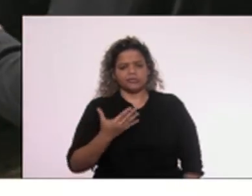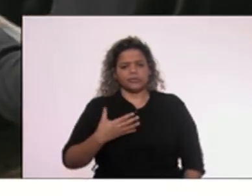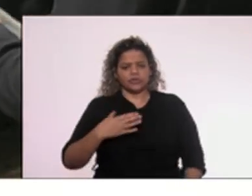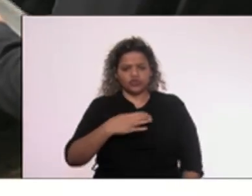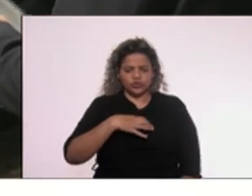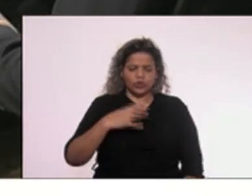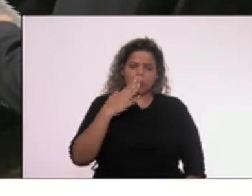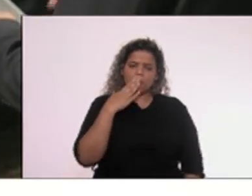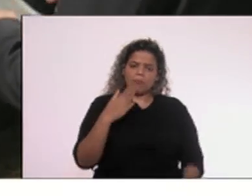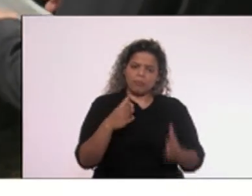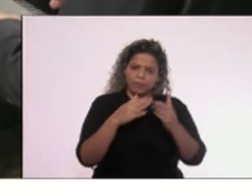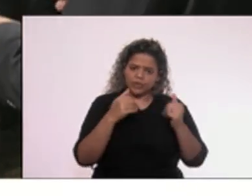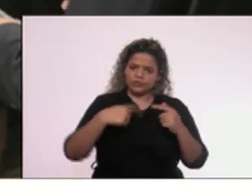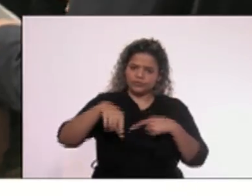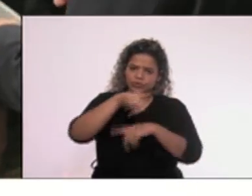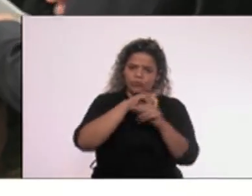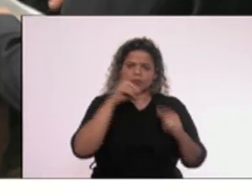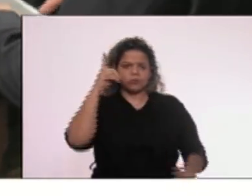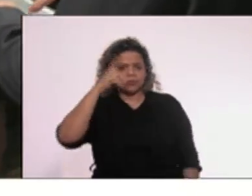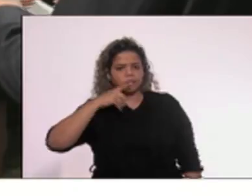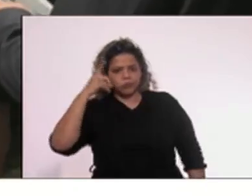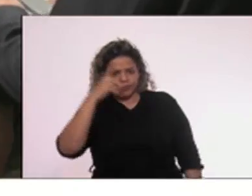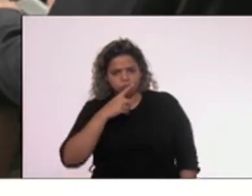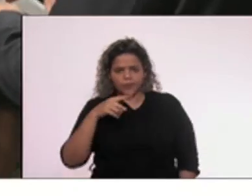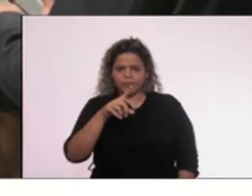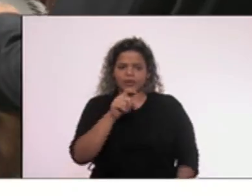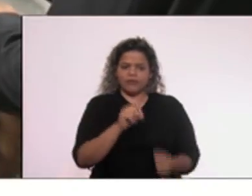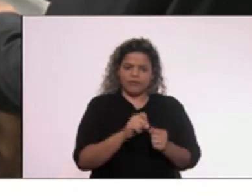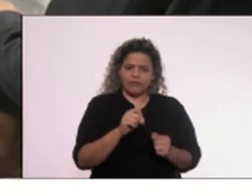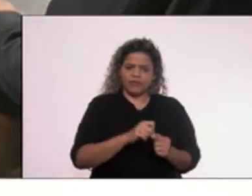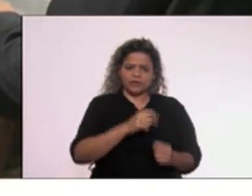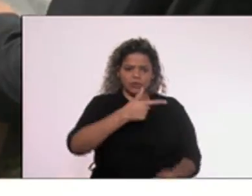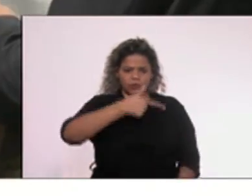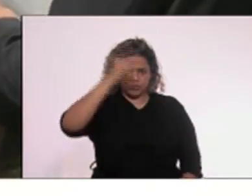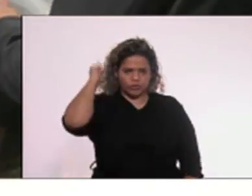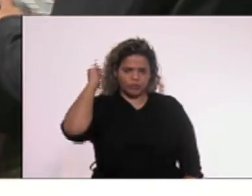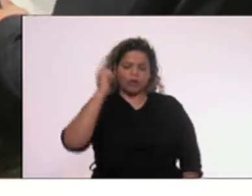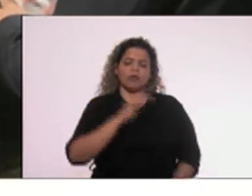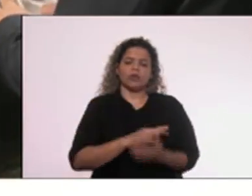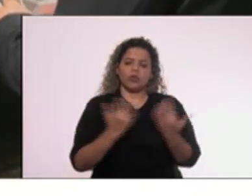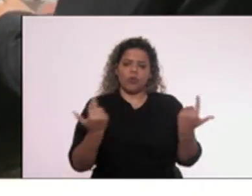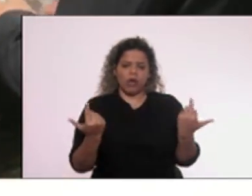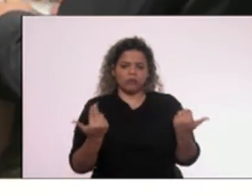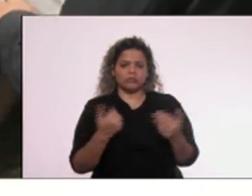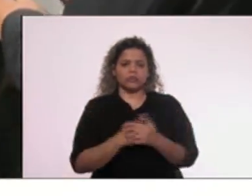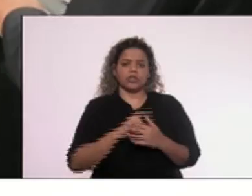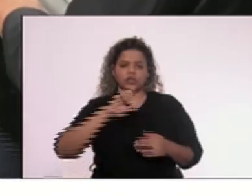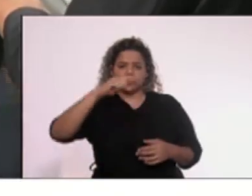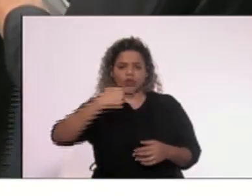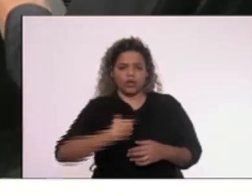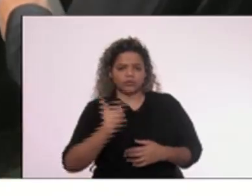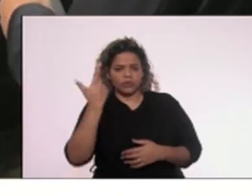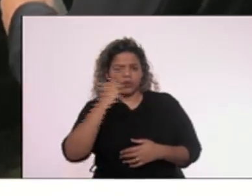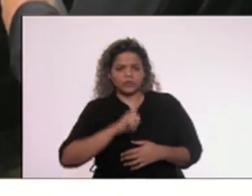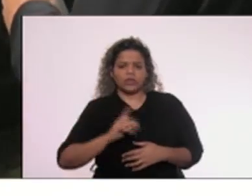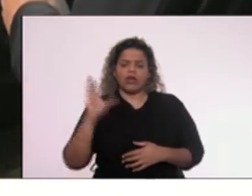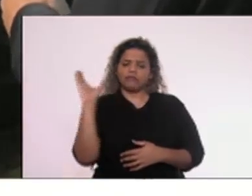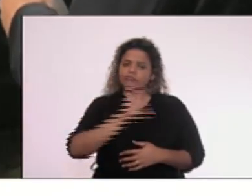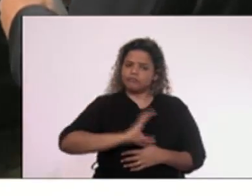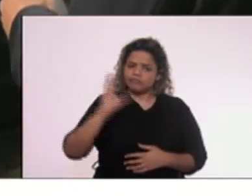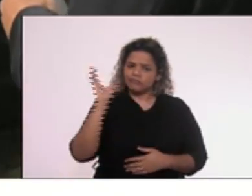um apelo aos demais deputados, como está fazendo a Excelência deputado Luiz Paulo, que a gente consiga